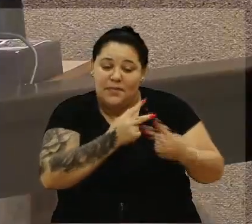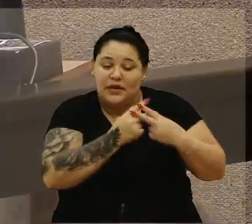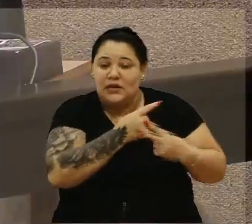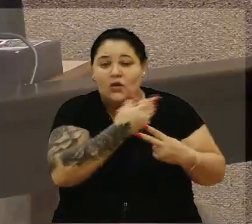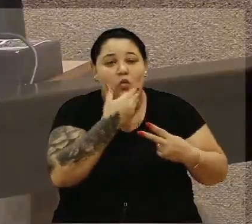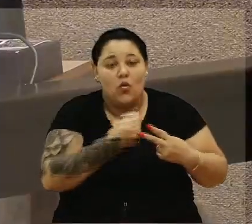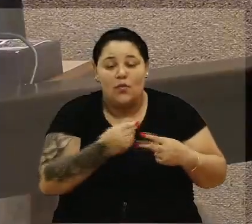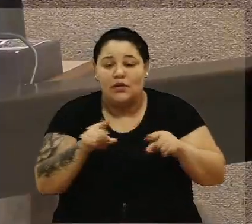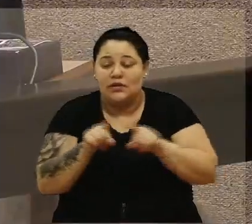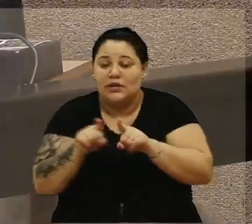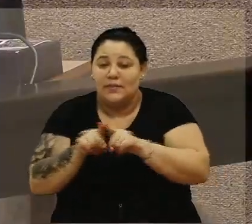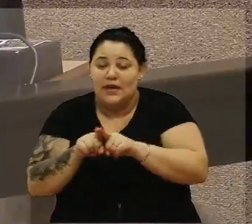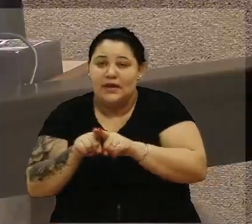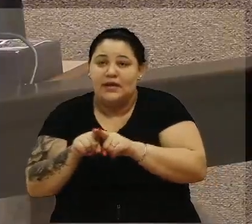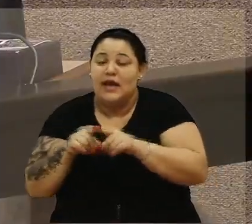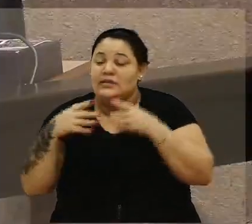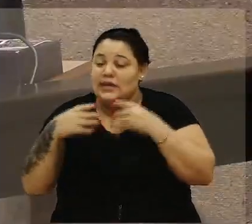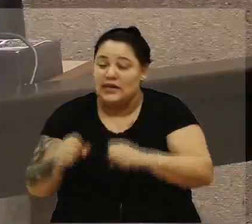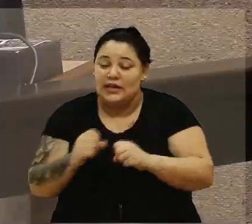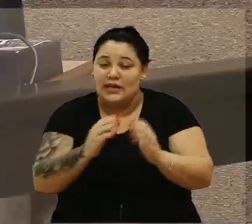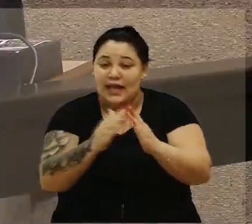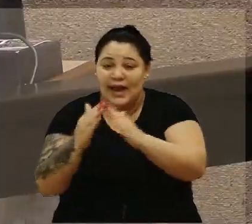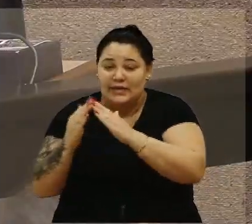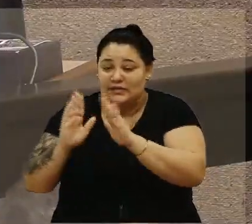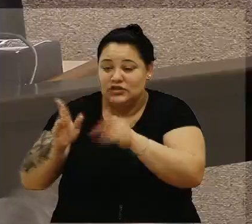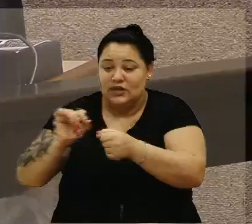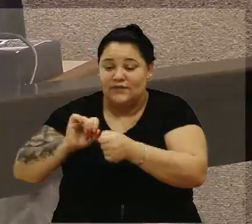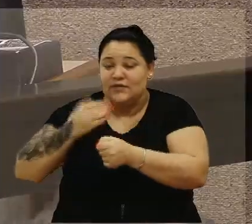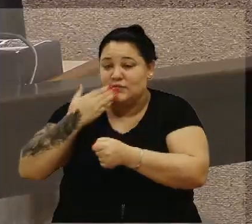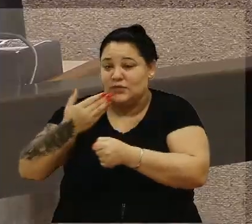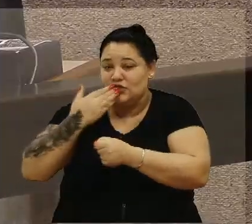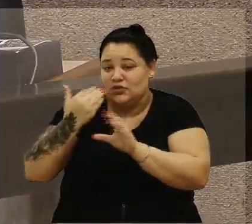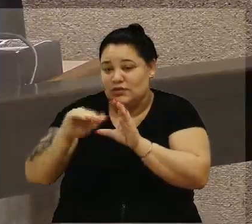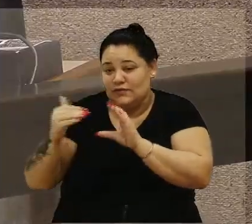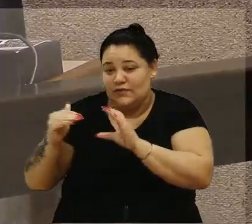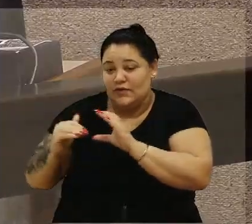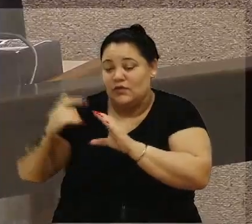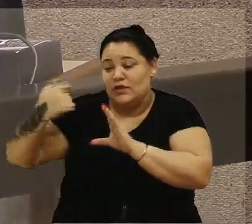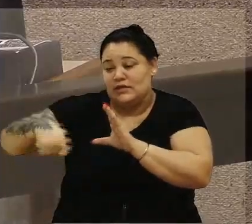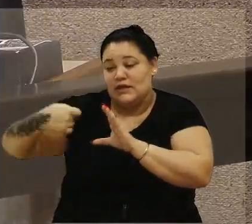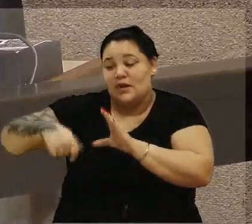quanto à Secretaria da Habitação, que já fez os encaminhamentos necessários